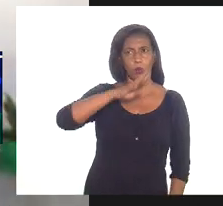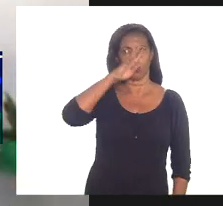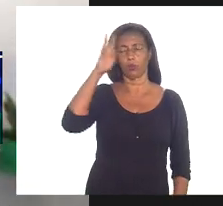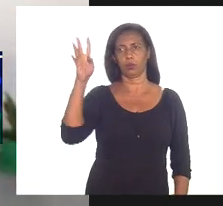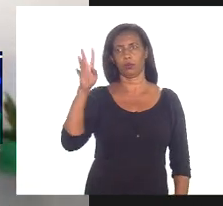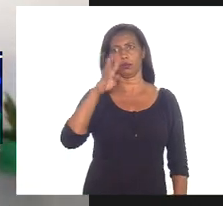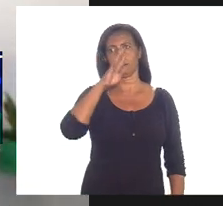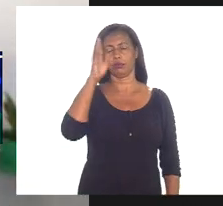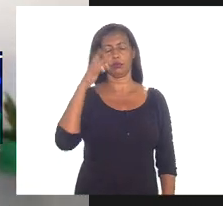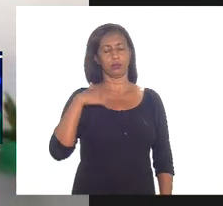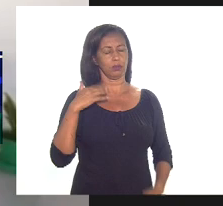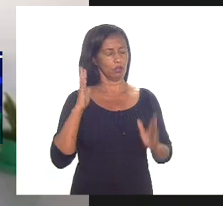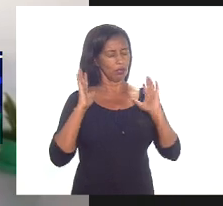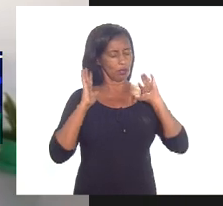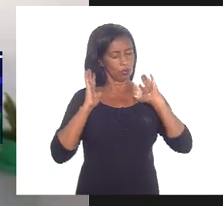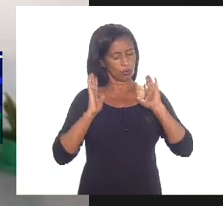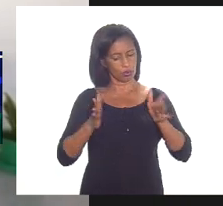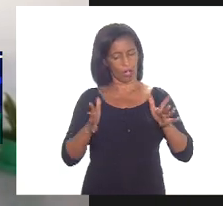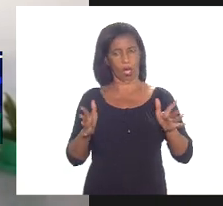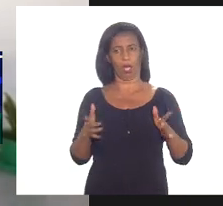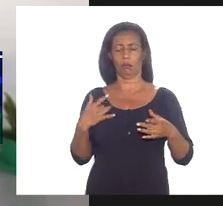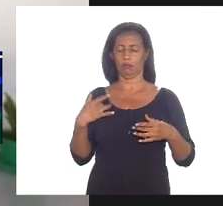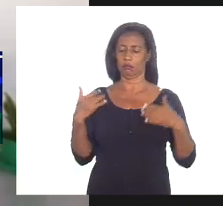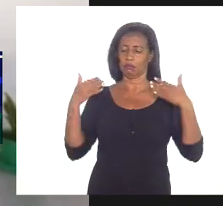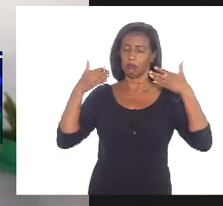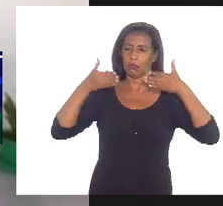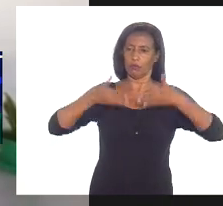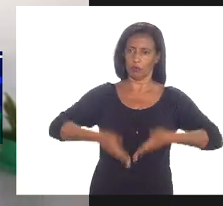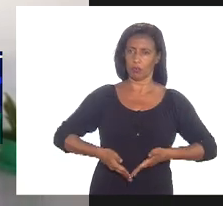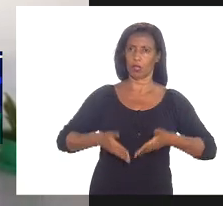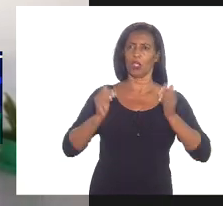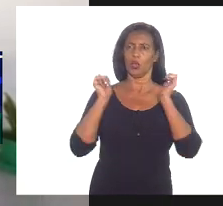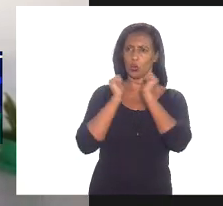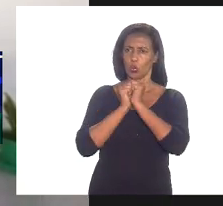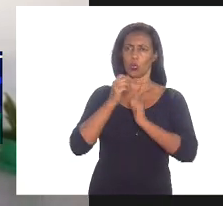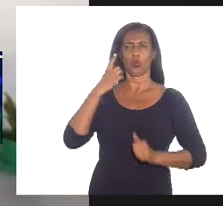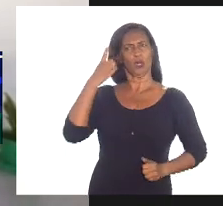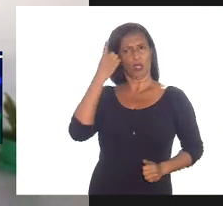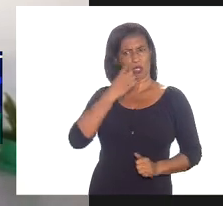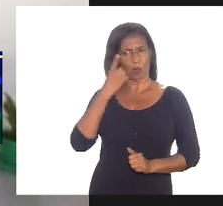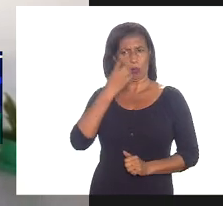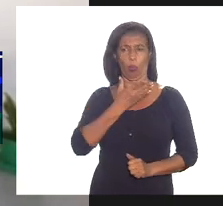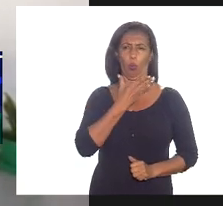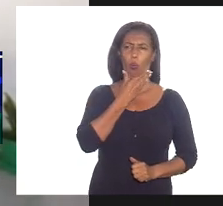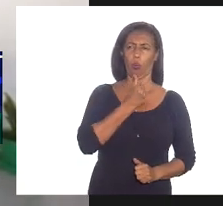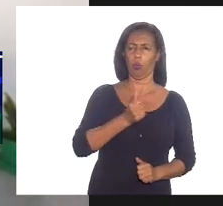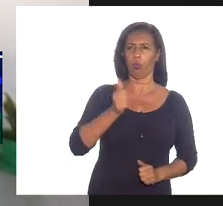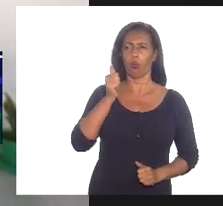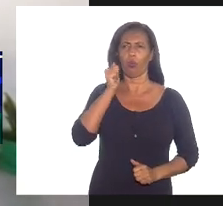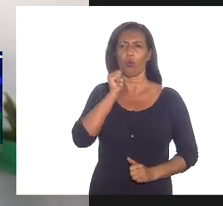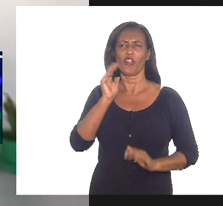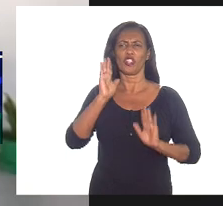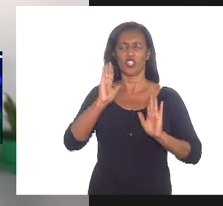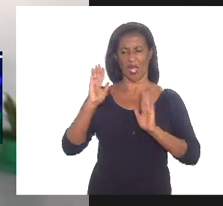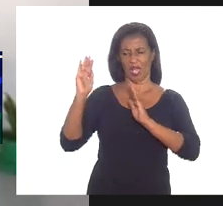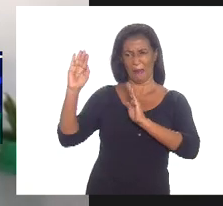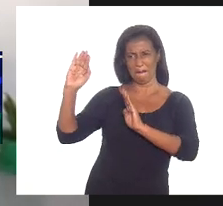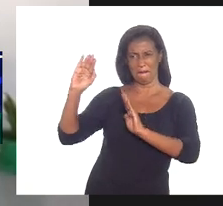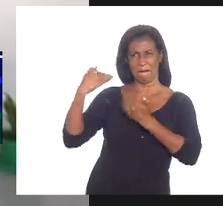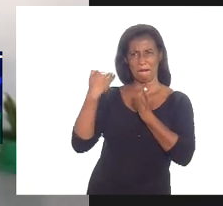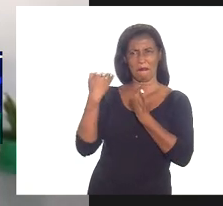Então já me coloca aqui solidária aos deputados e as deputadas tipo Ventura vieram a ser